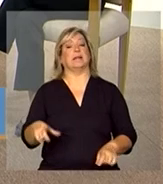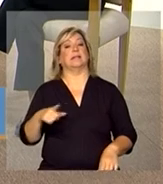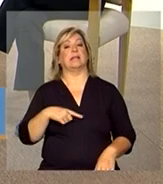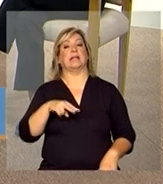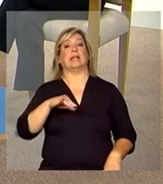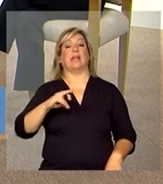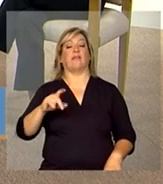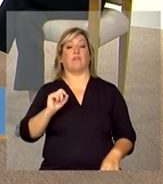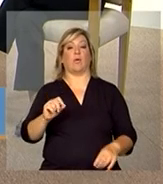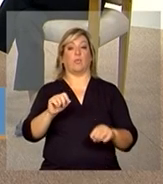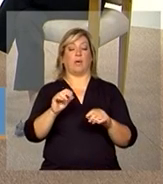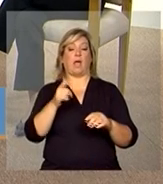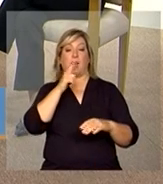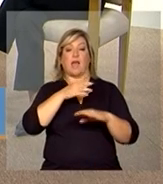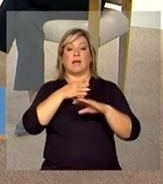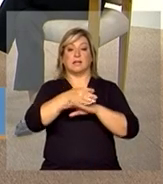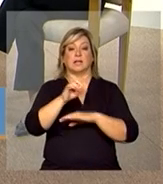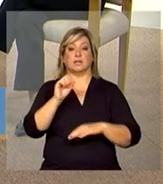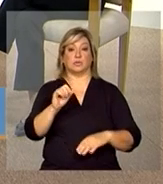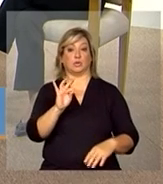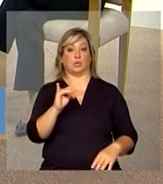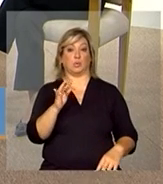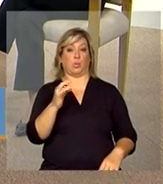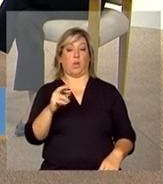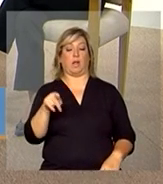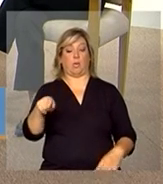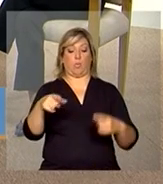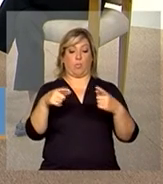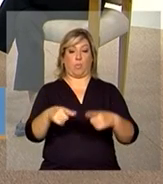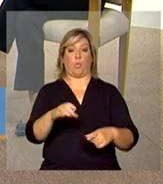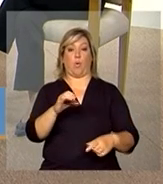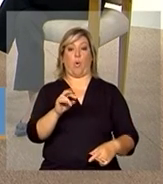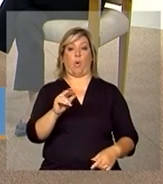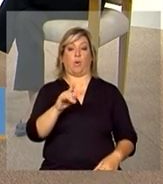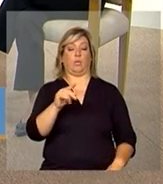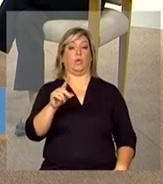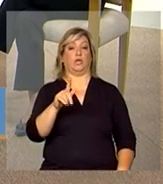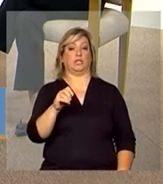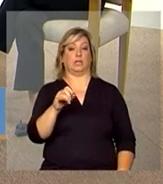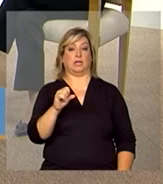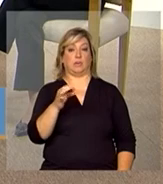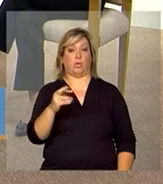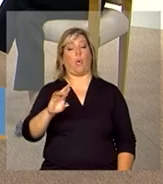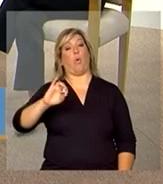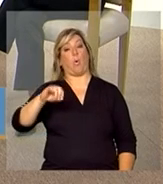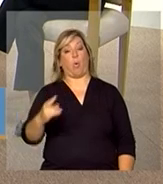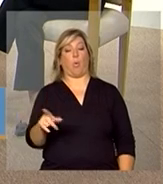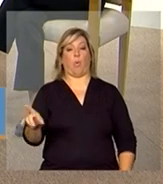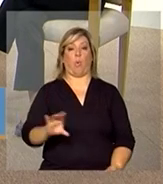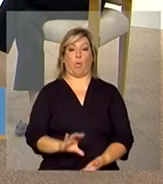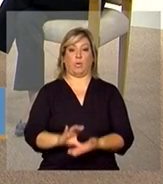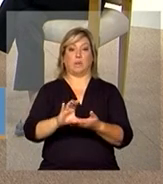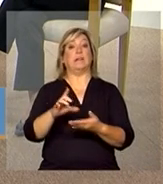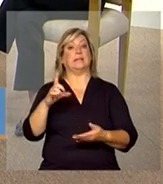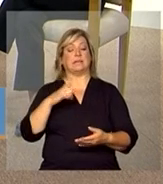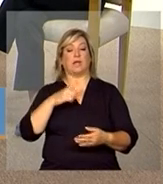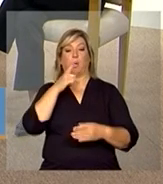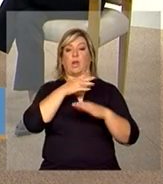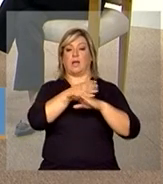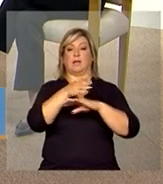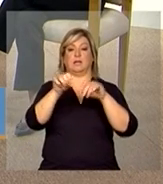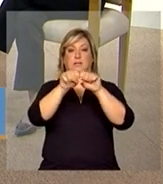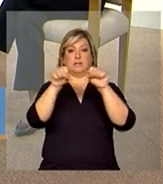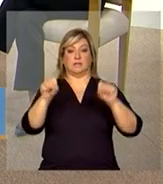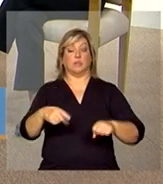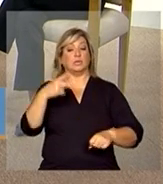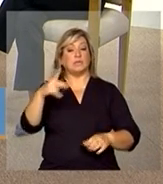do administrador titular do órgão gestor ou do Conselho que possui eh acesso aos sistemas